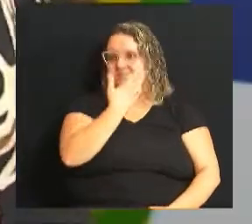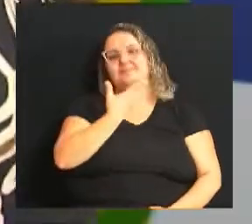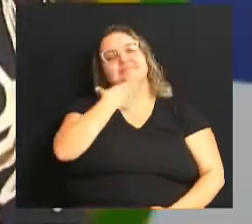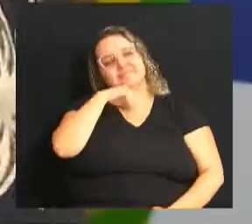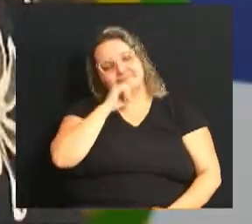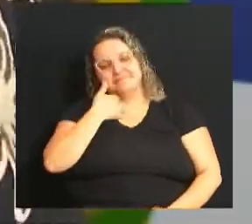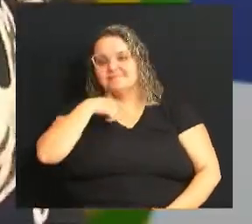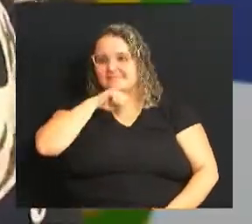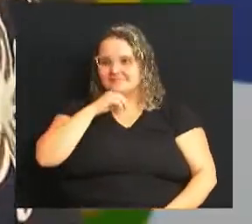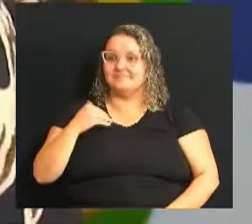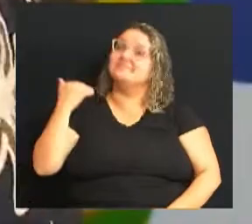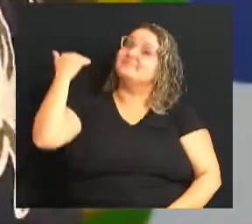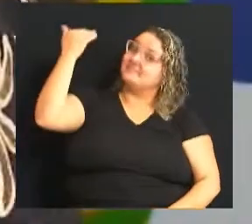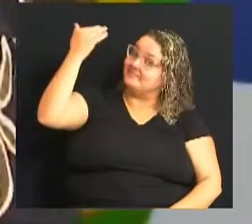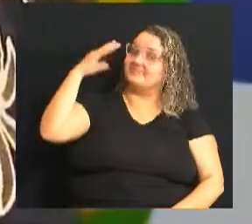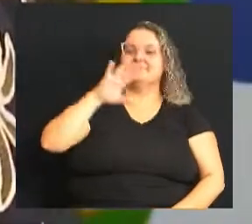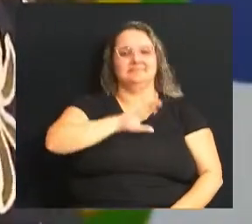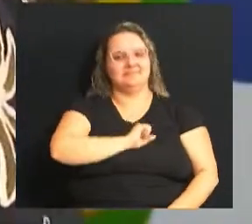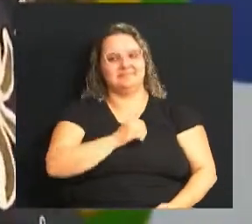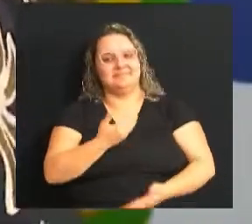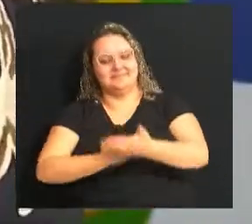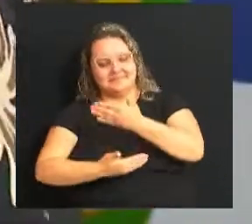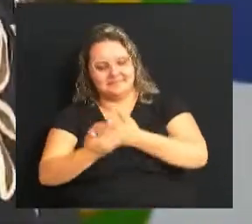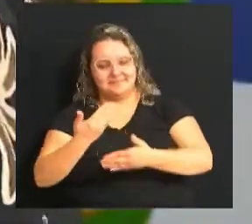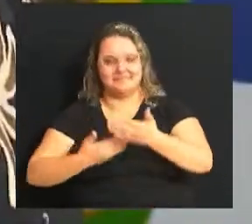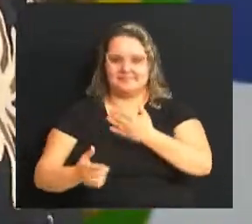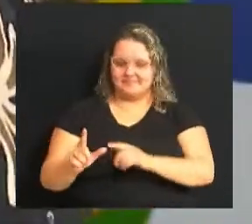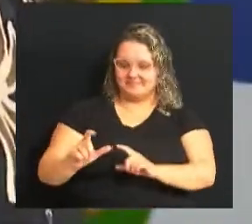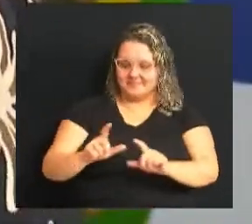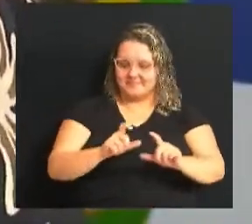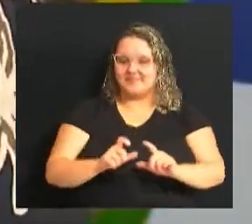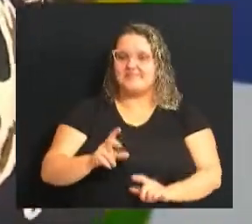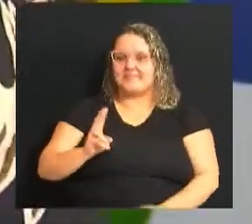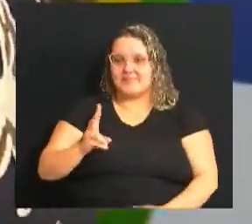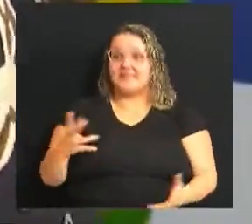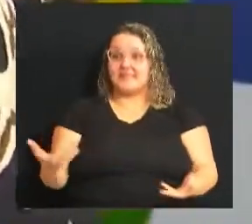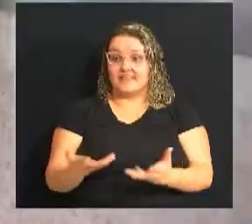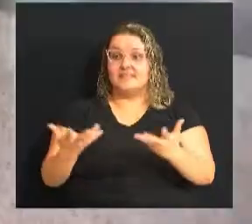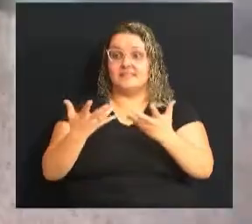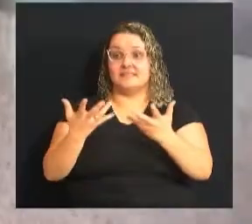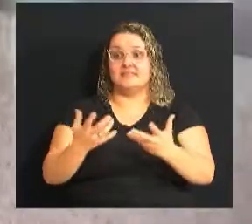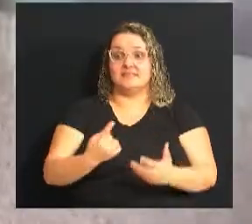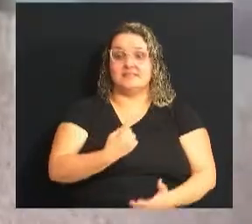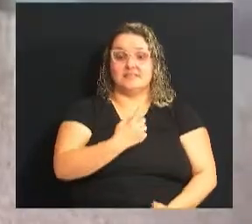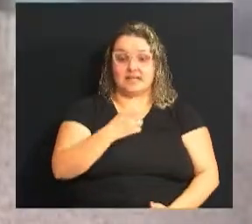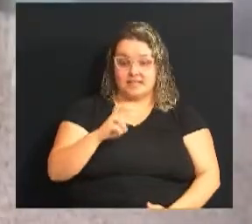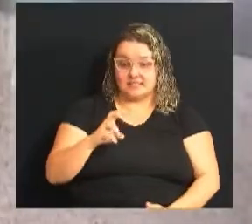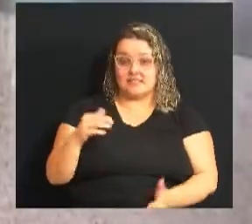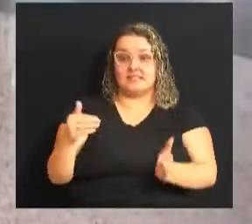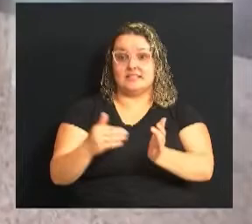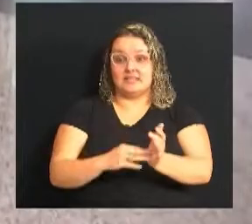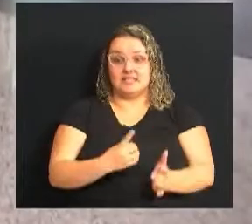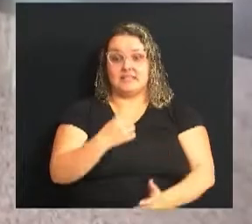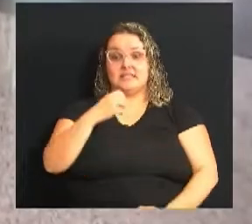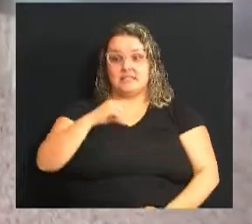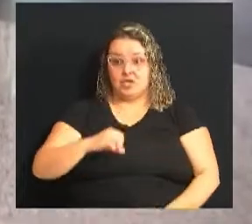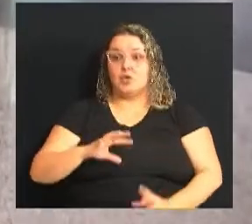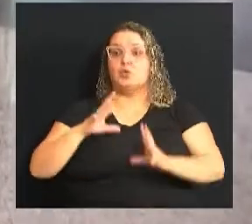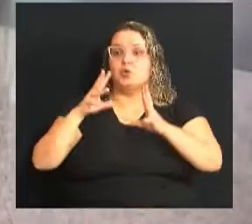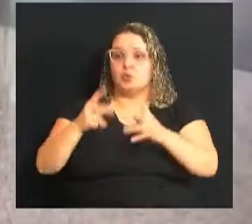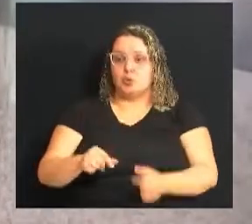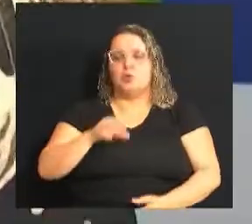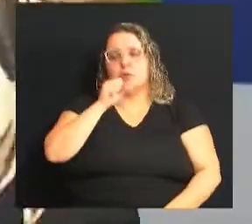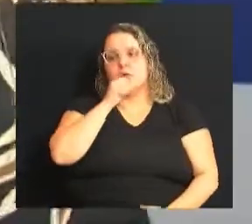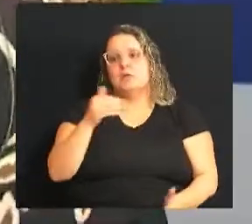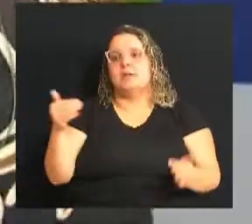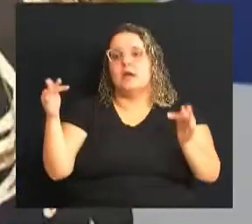os marmanjos que gostam de trocar as figurinhas aqui, a gente sempre incentiva das 15 às 19 horas, todos os sábados, até o final de